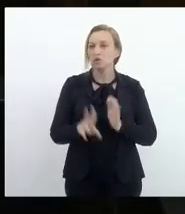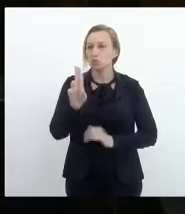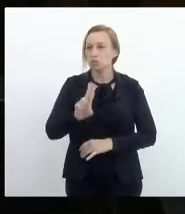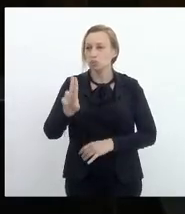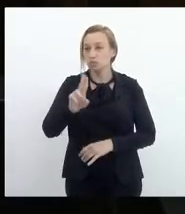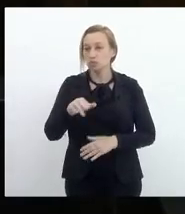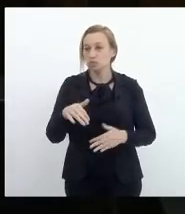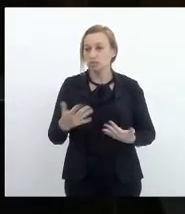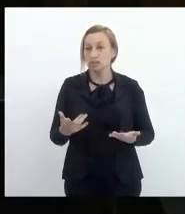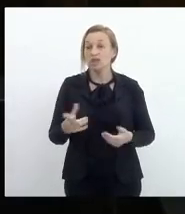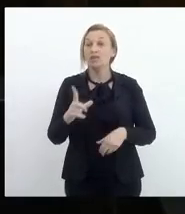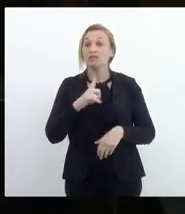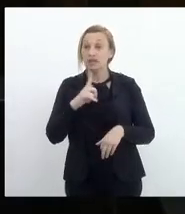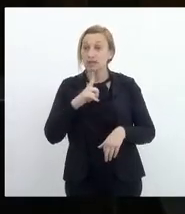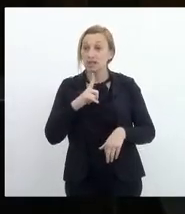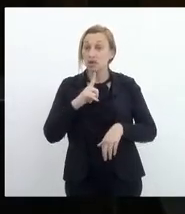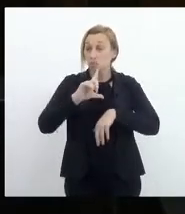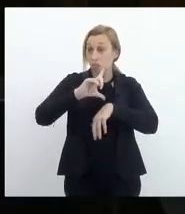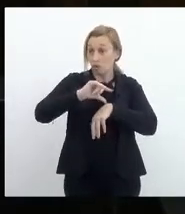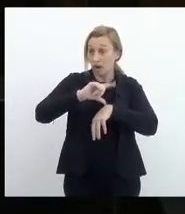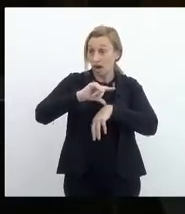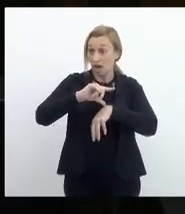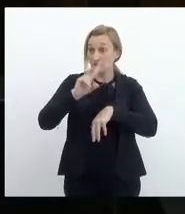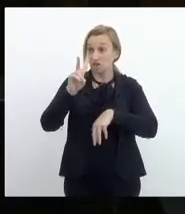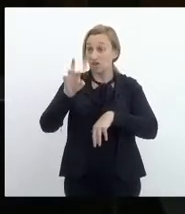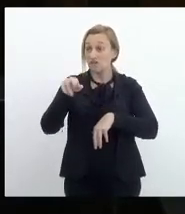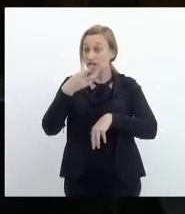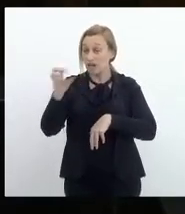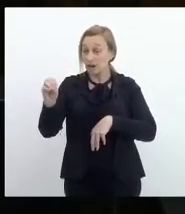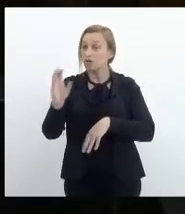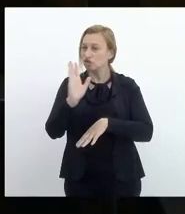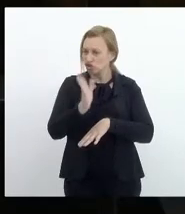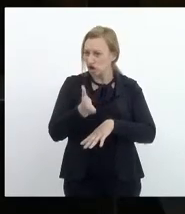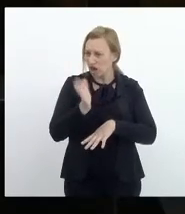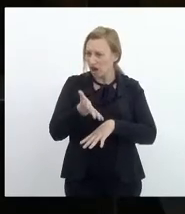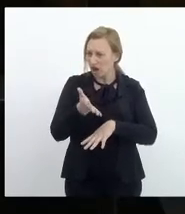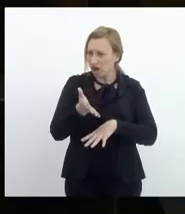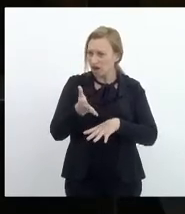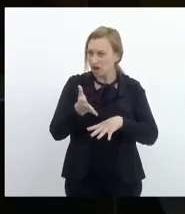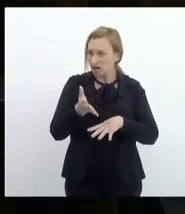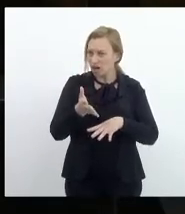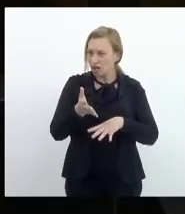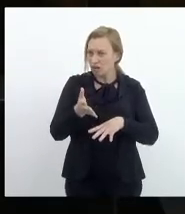vamos ter horário de verão já na primavera